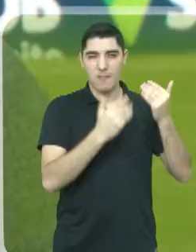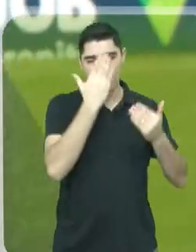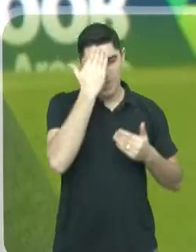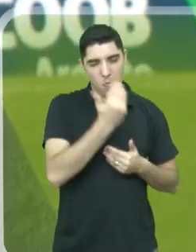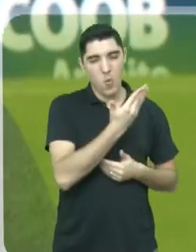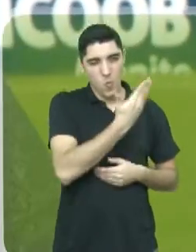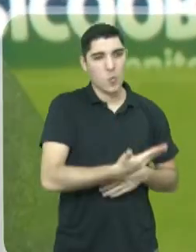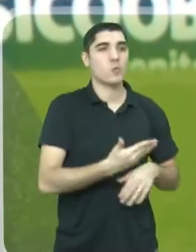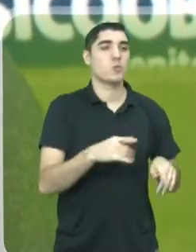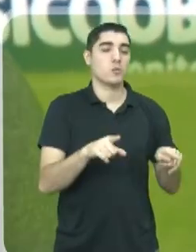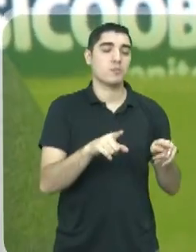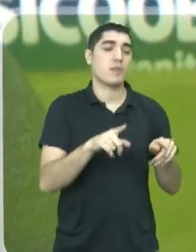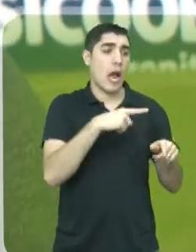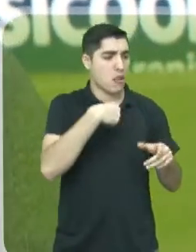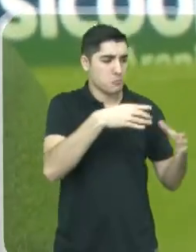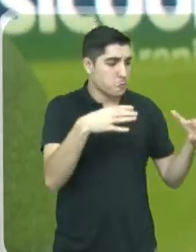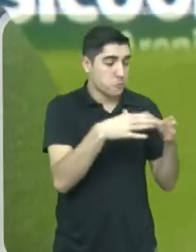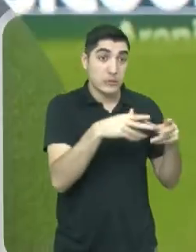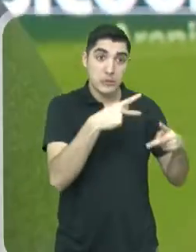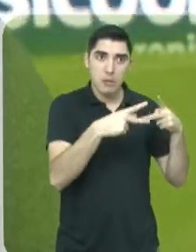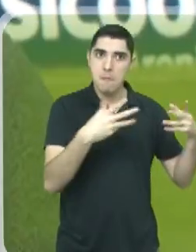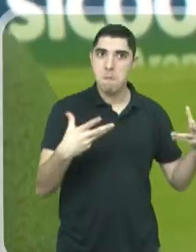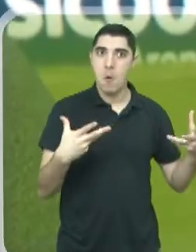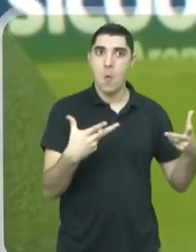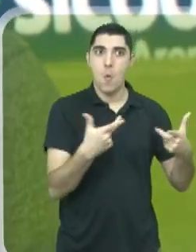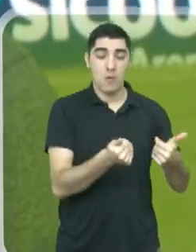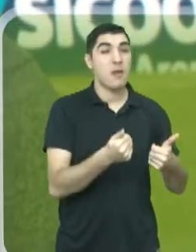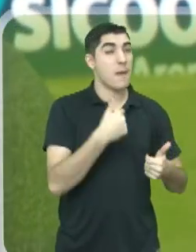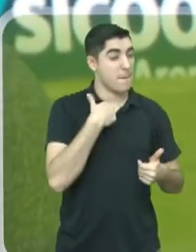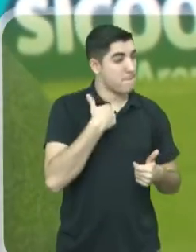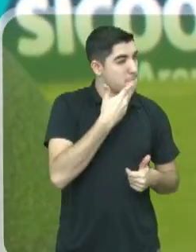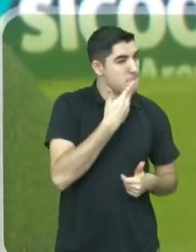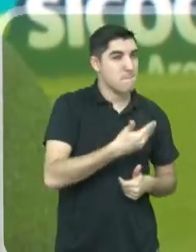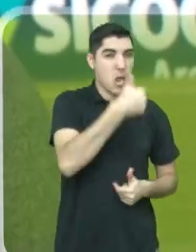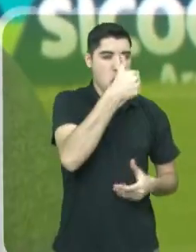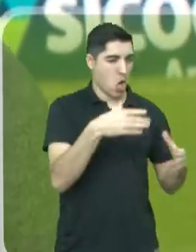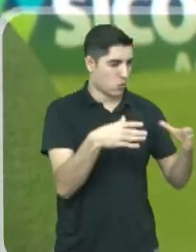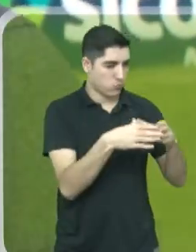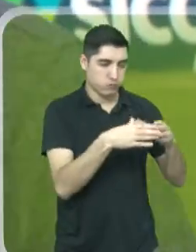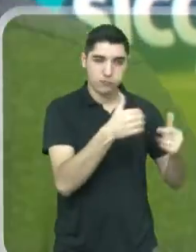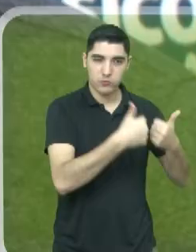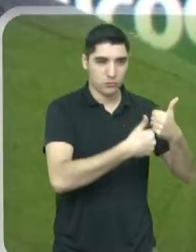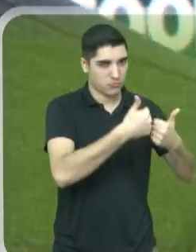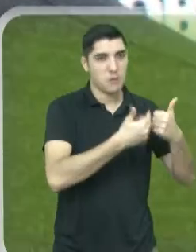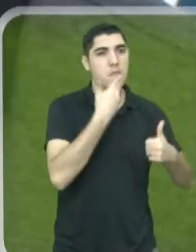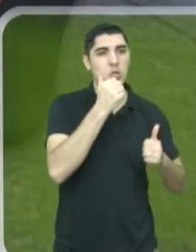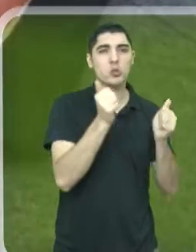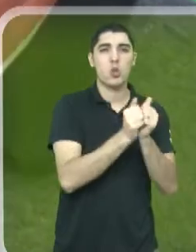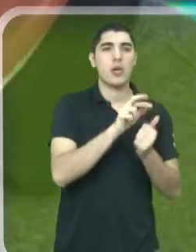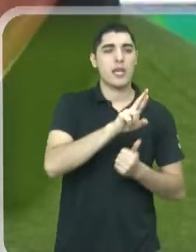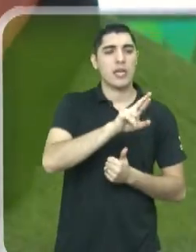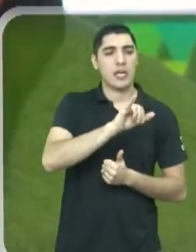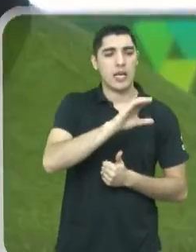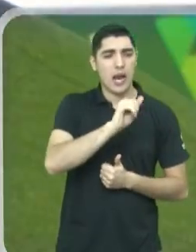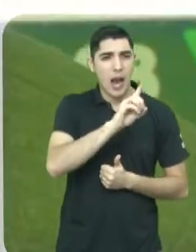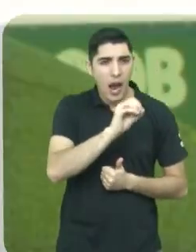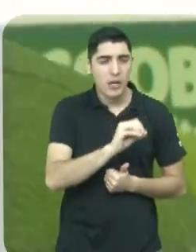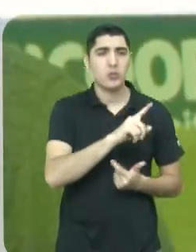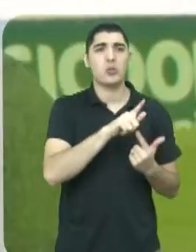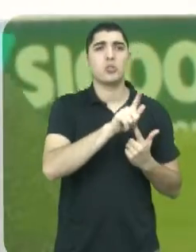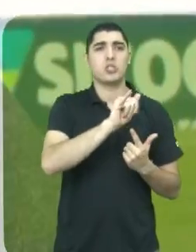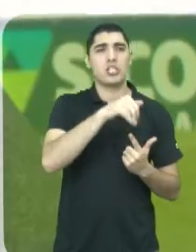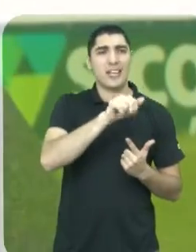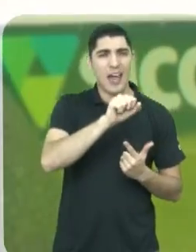time excepcional. Eu digo que foi o melhor time que eu joguei aqui, né? Com Ricardo Berna, Gelásio, Canídia,